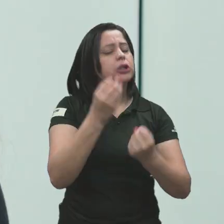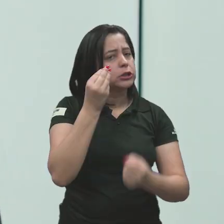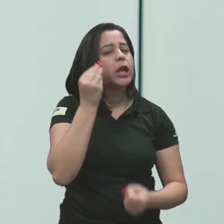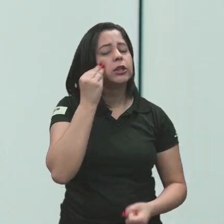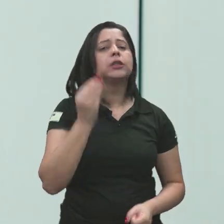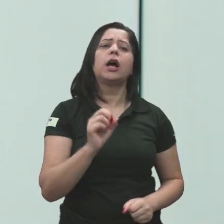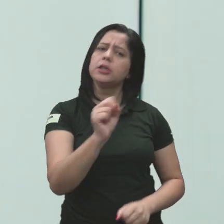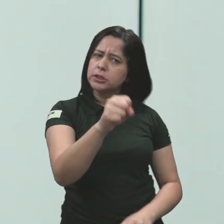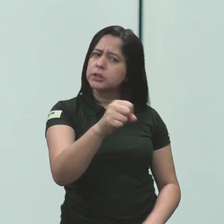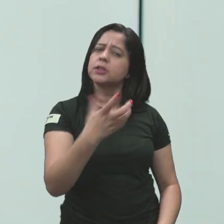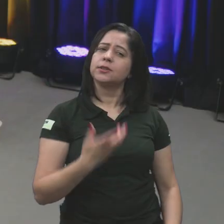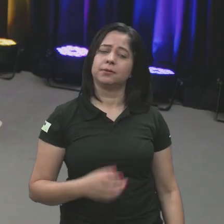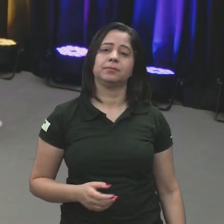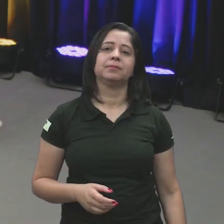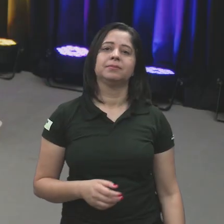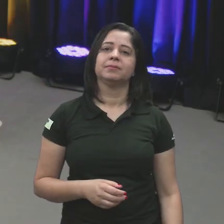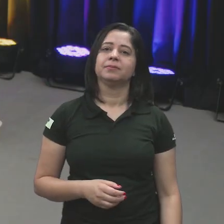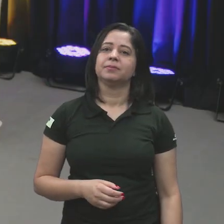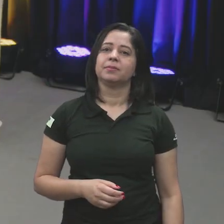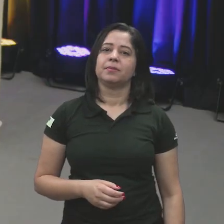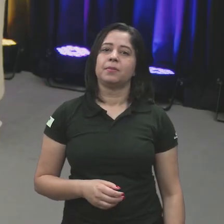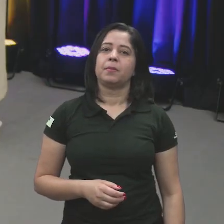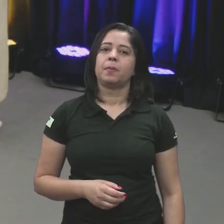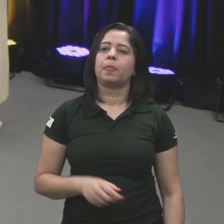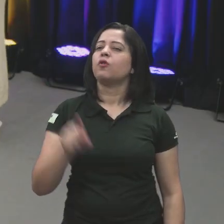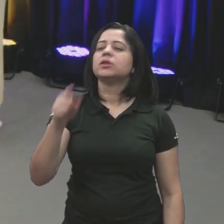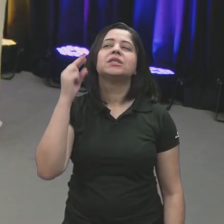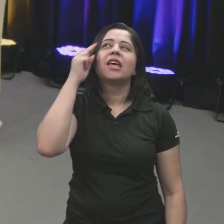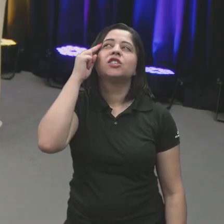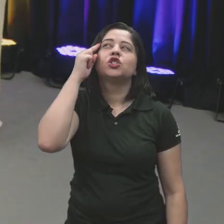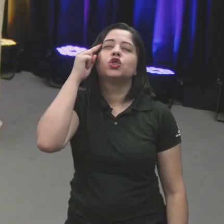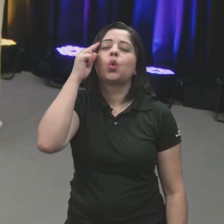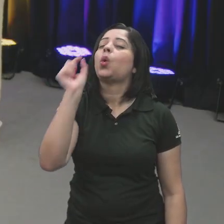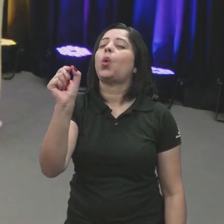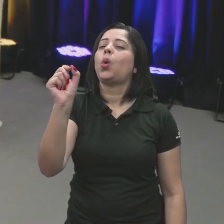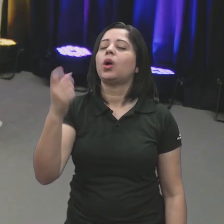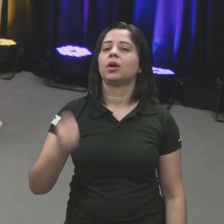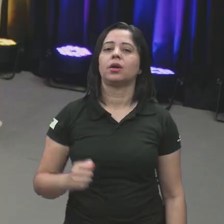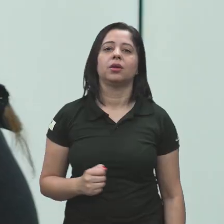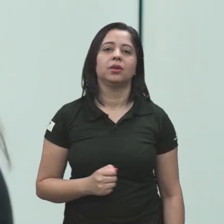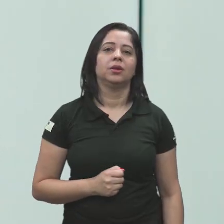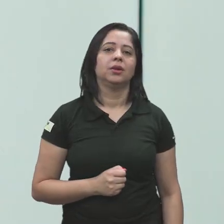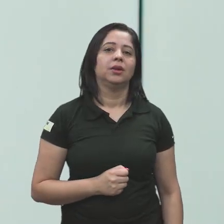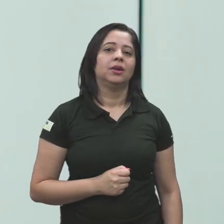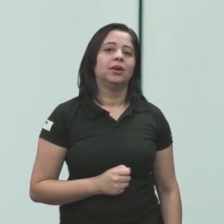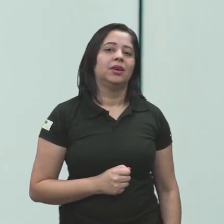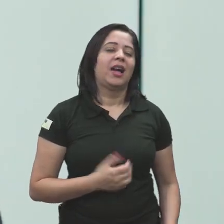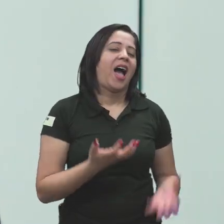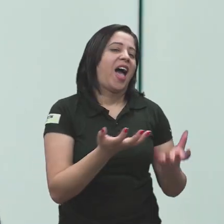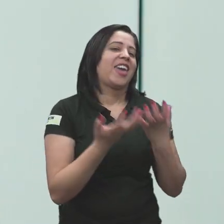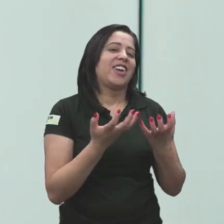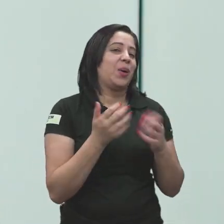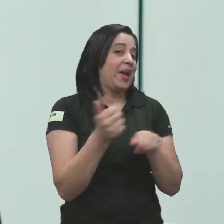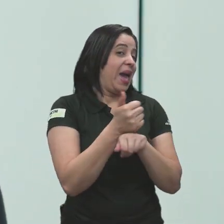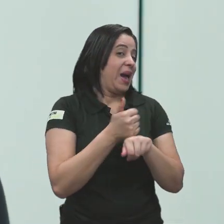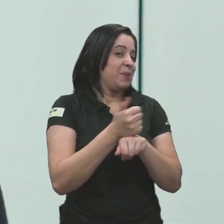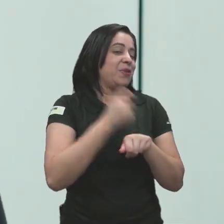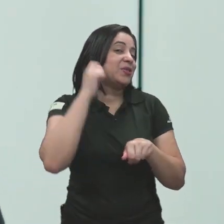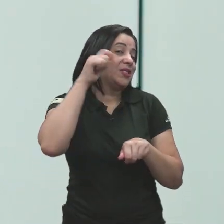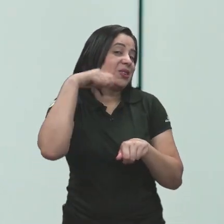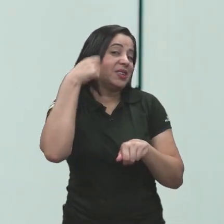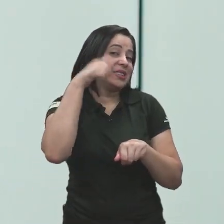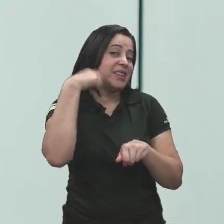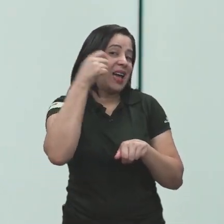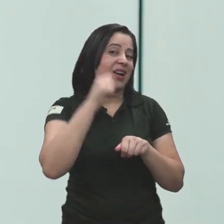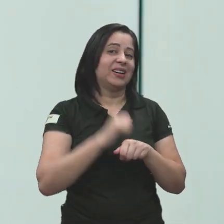recomendo muito. Muito bem. E qual o seu maior sonho hoje? Eu quero ser uma atriz, vai trabalhar, não